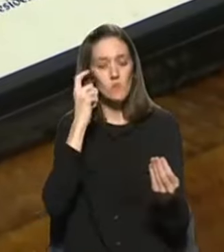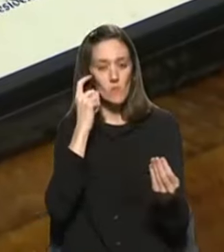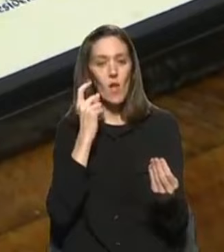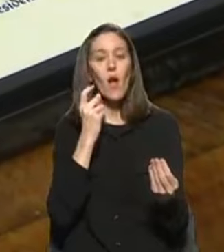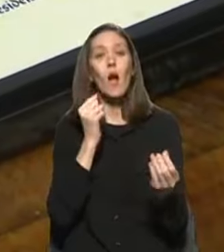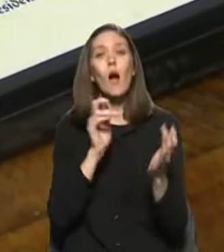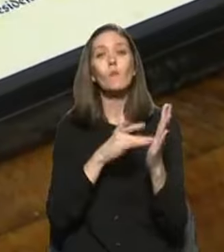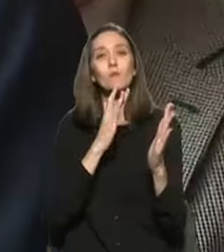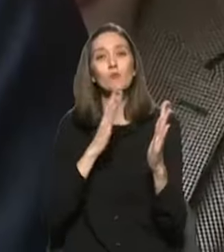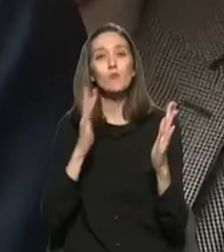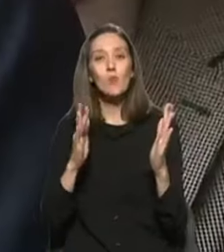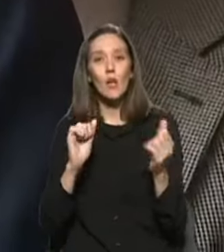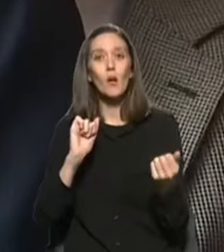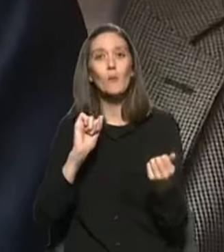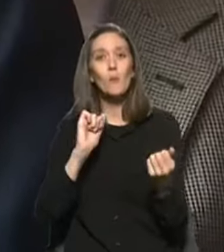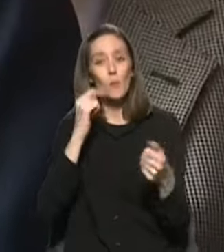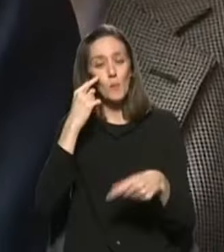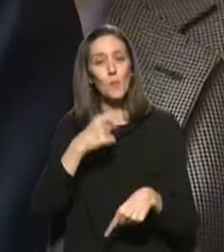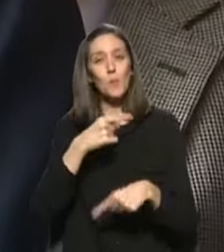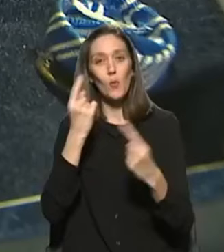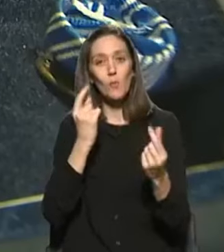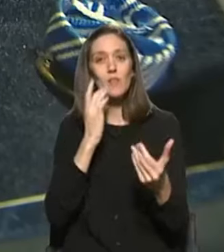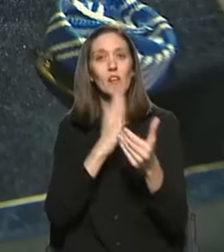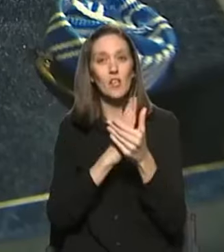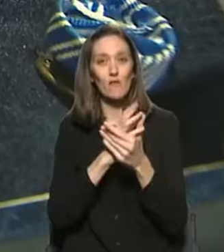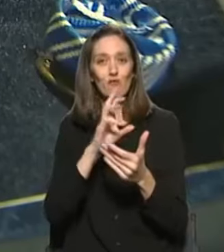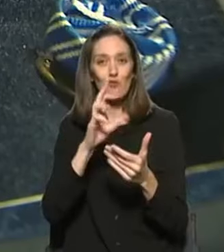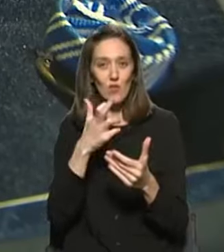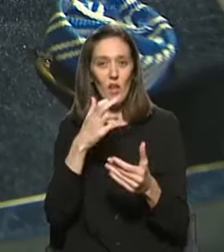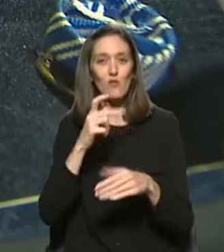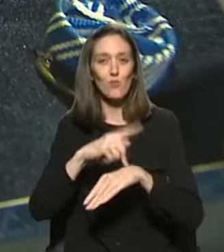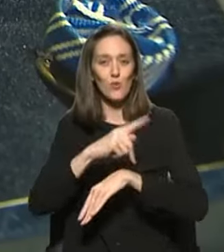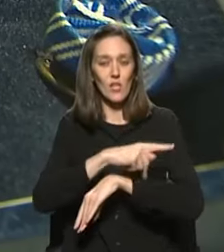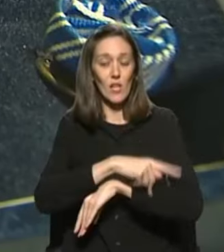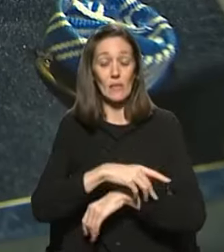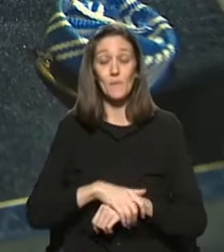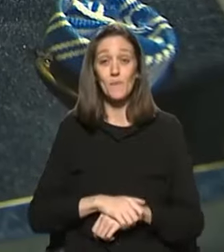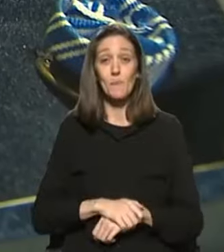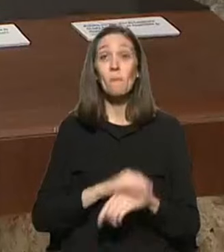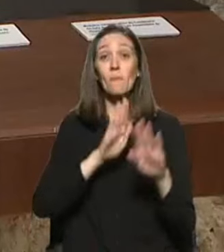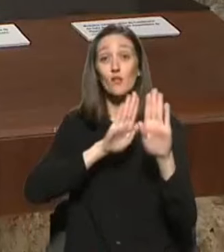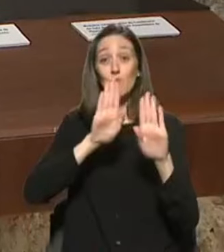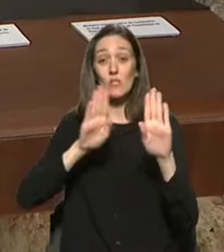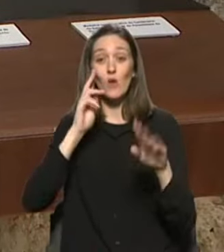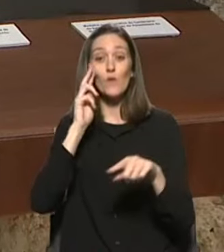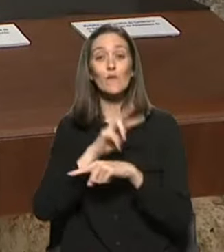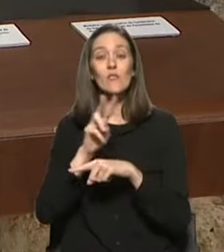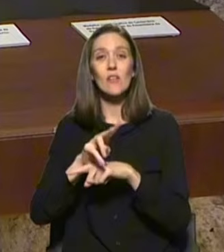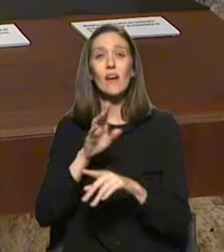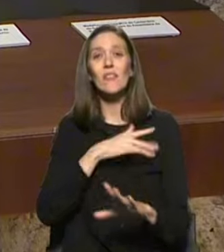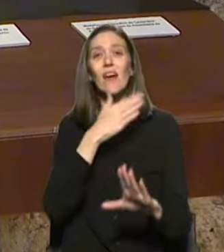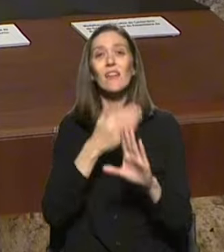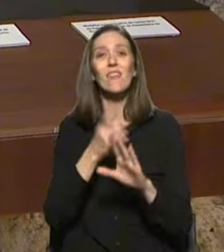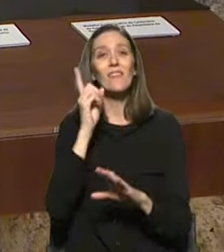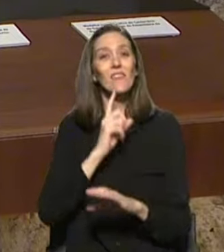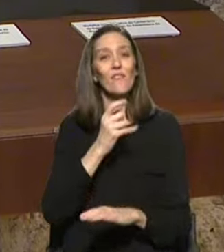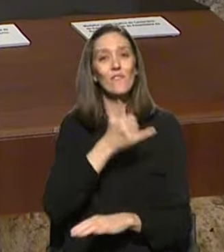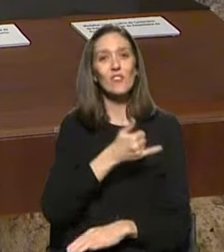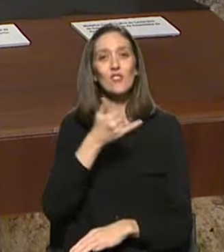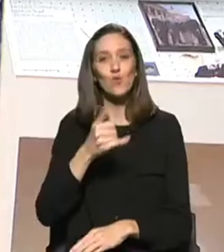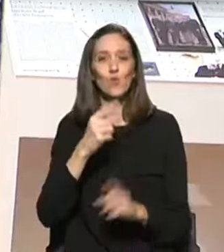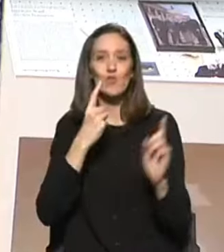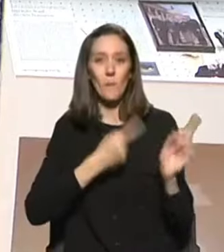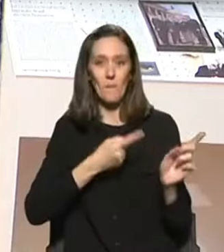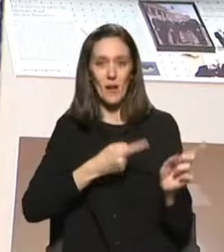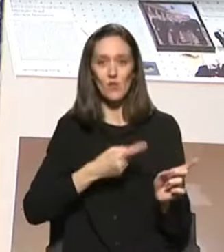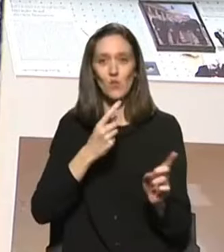Biblioteca Pública e Arquivo Regional de Ponta Delgada. A exposição pode ser visitada até 22 de março de